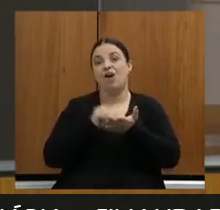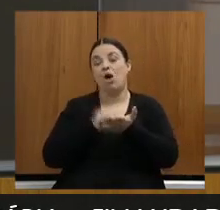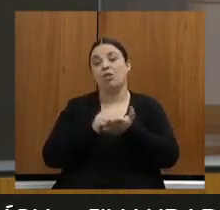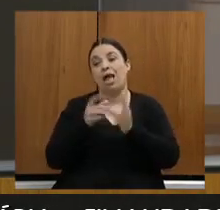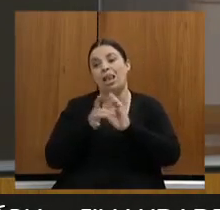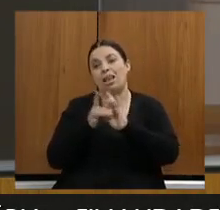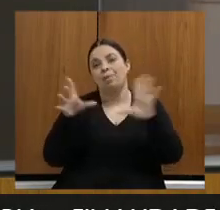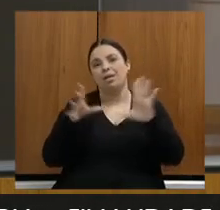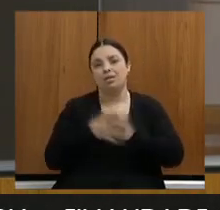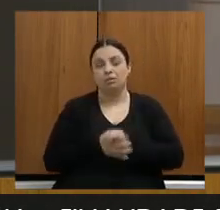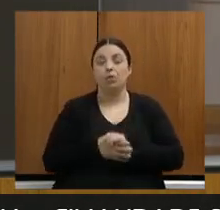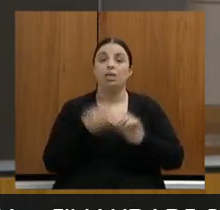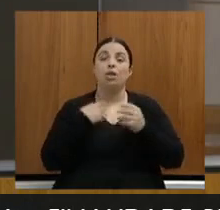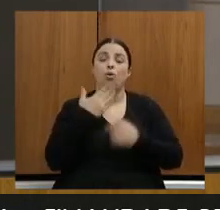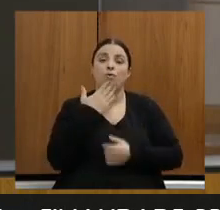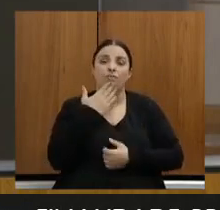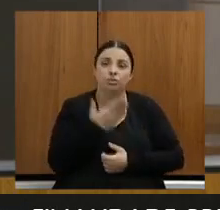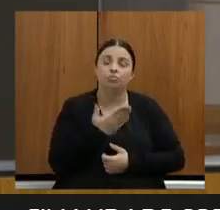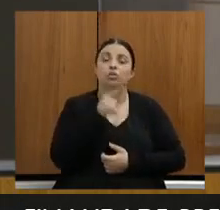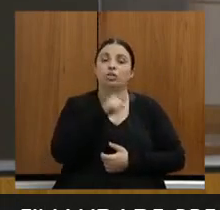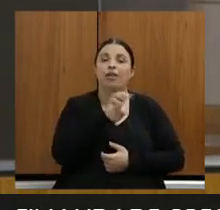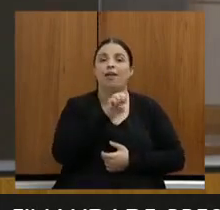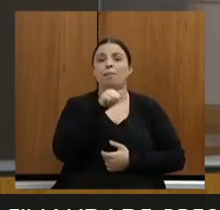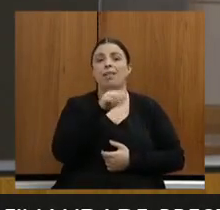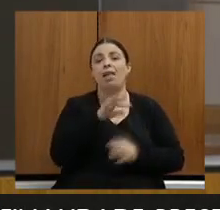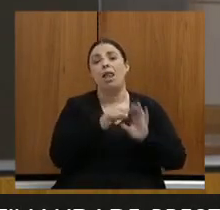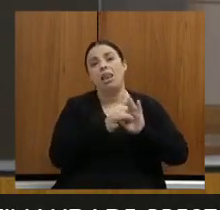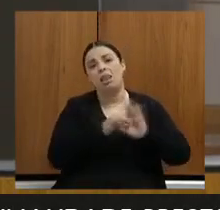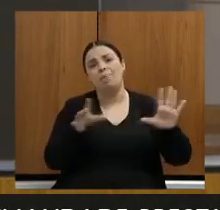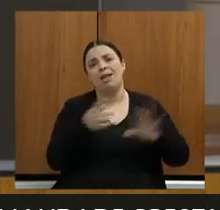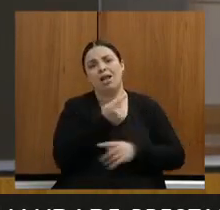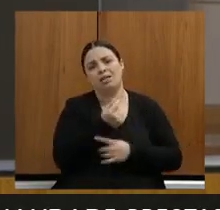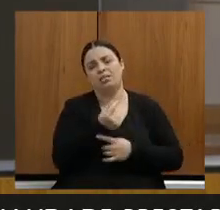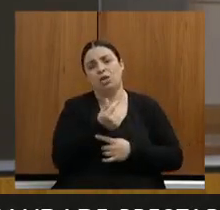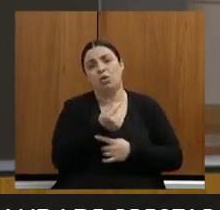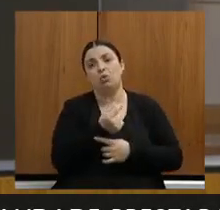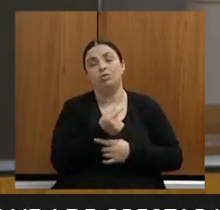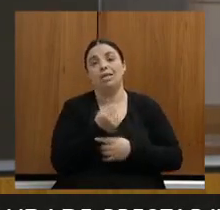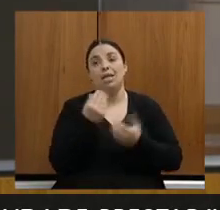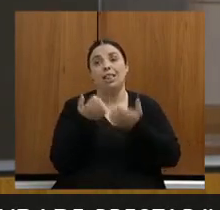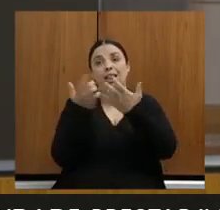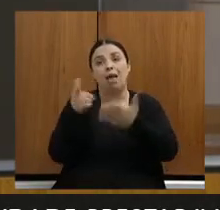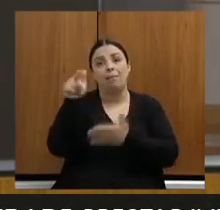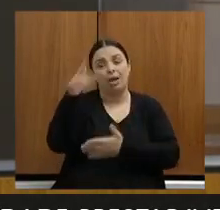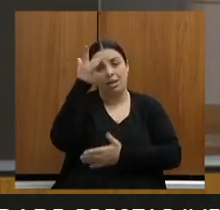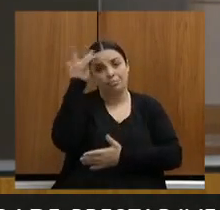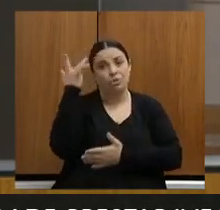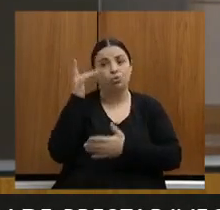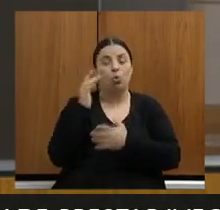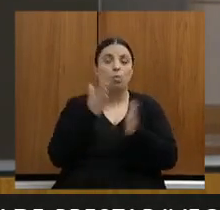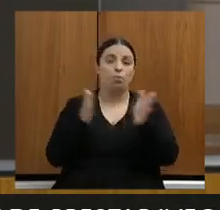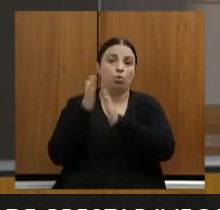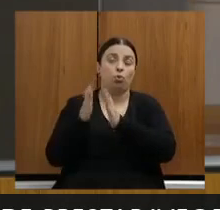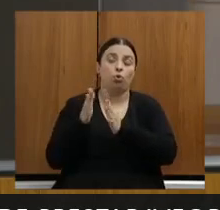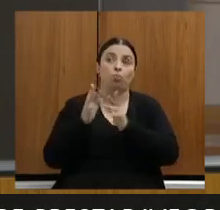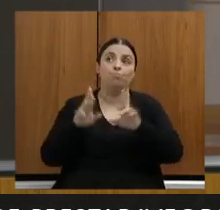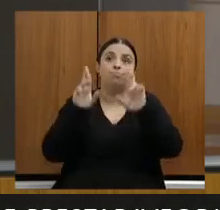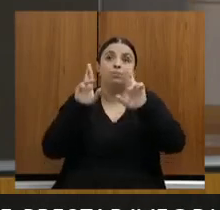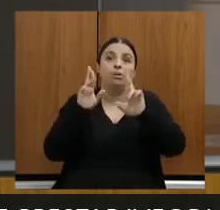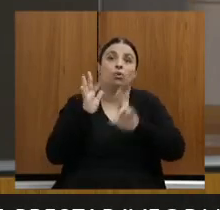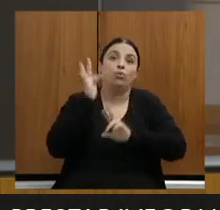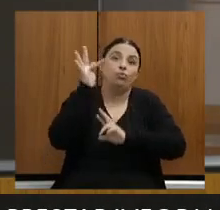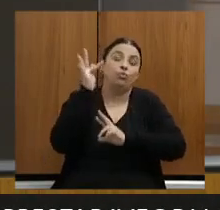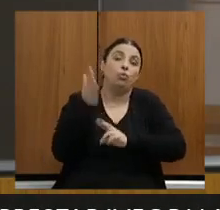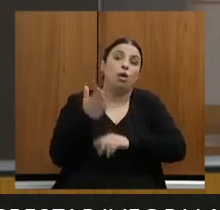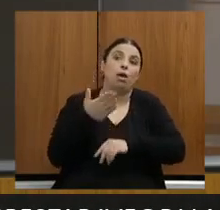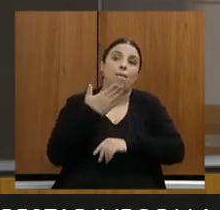liberar esse recurso que tá lá pra gente fazer essa entrega que criou uma expectativa nos pequenos produtores e por fim E aí